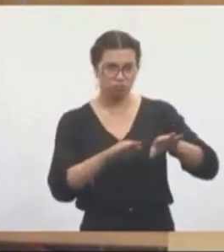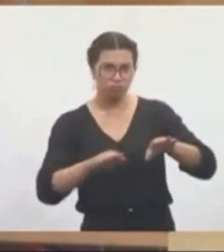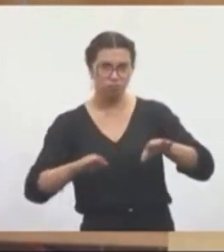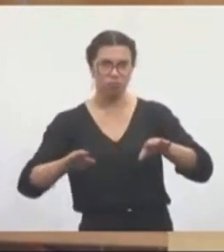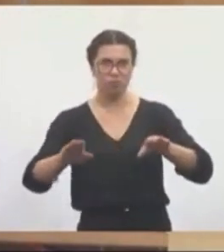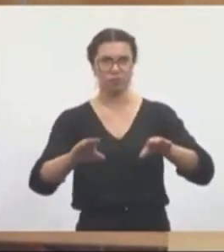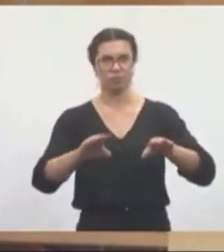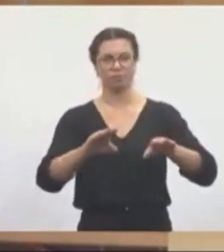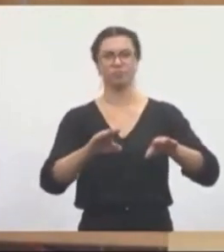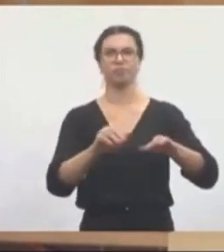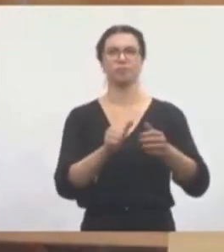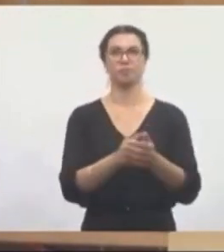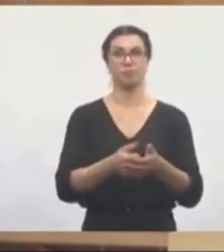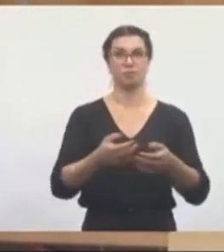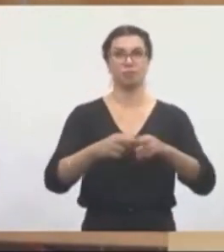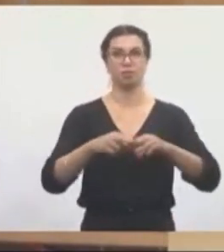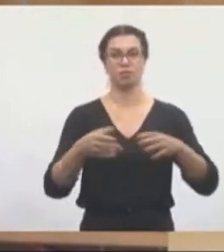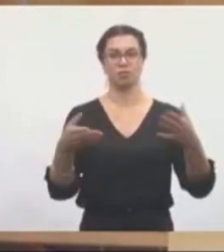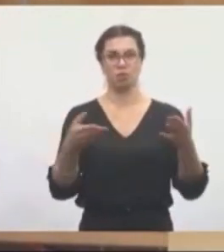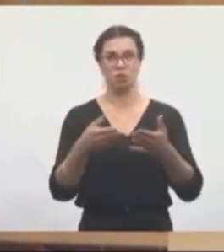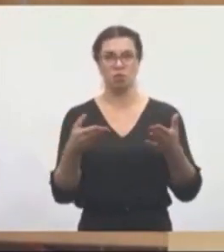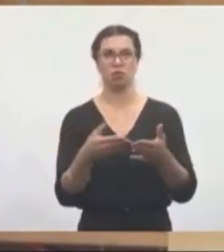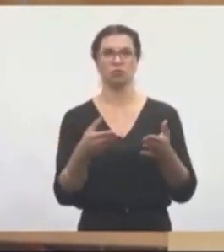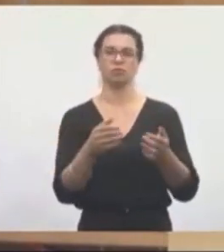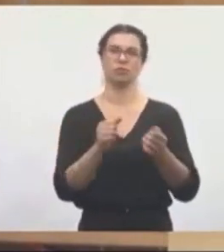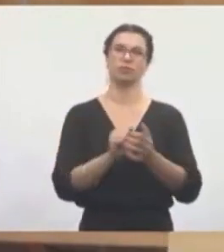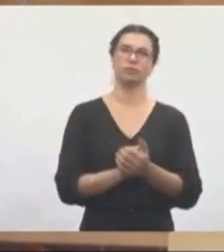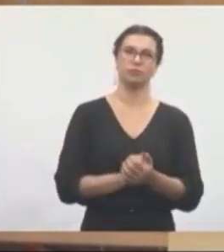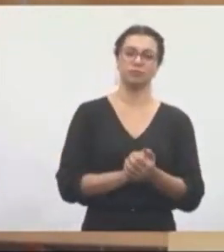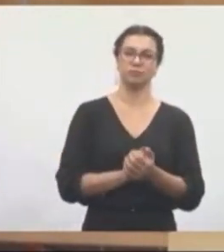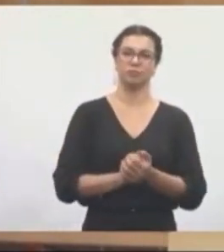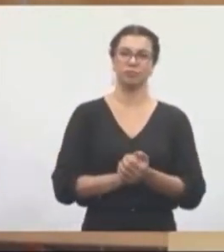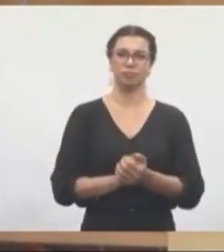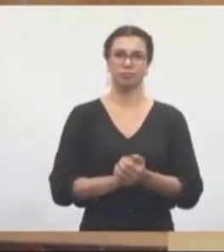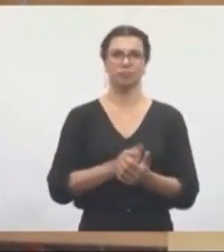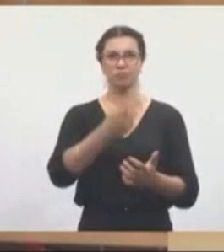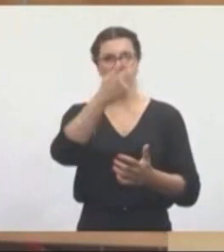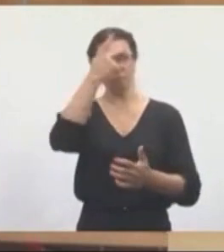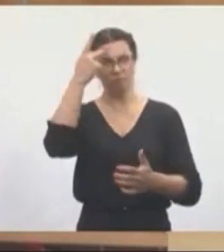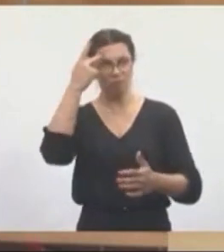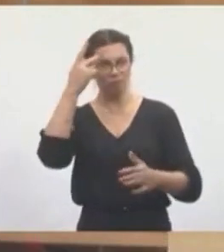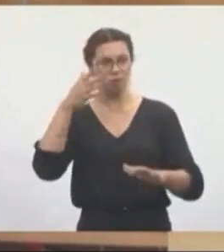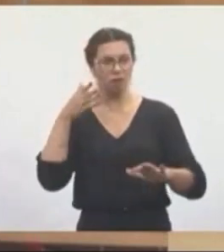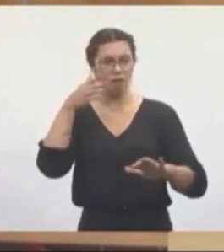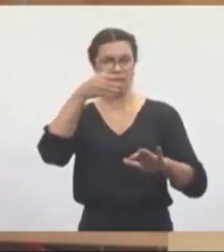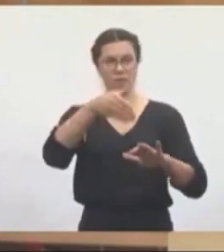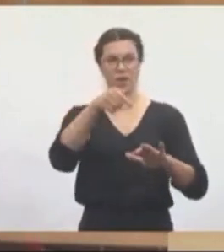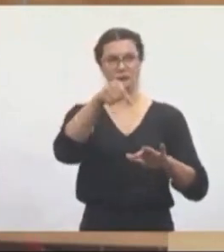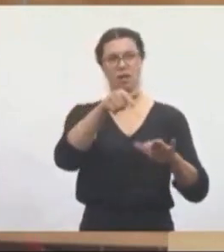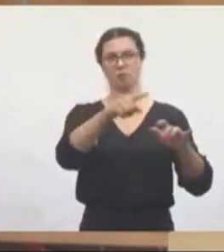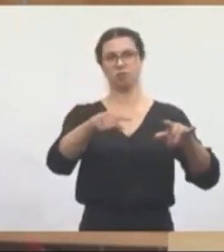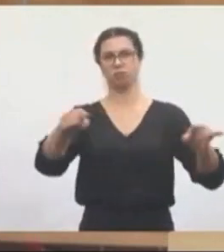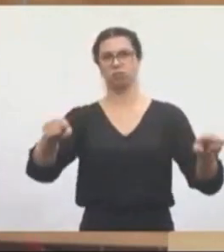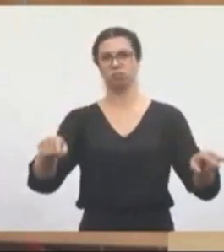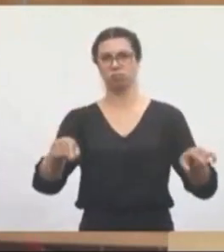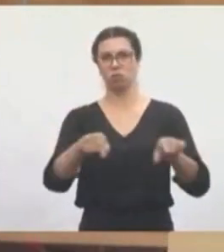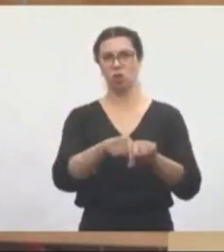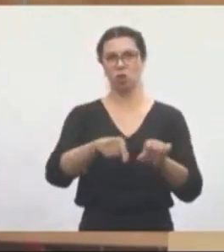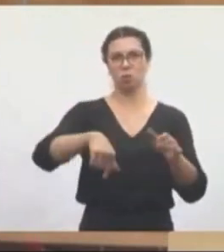Hoje serve tanto para o pessoal que vai ao campo de futebol, assim como